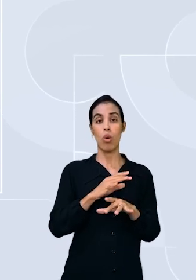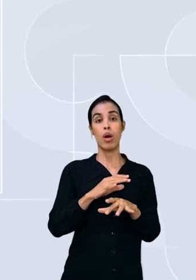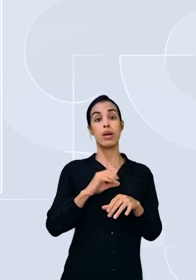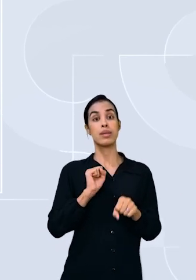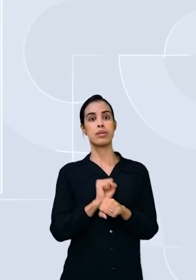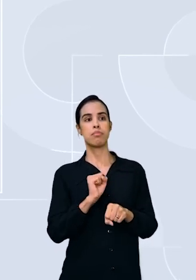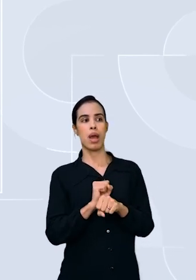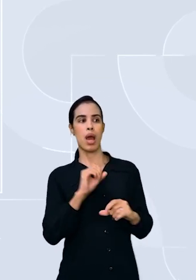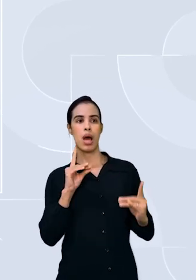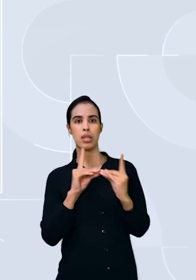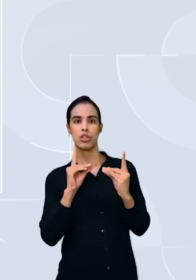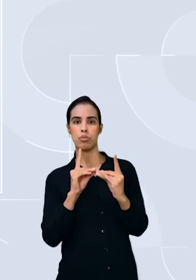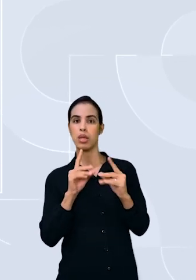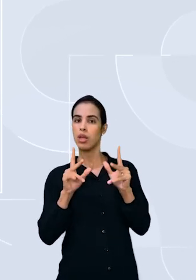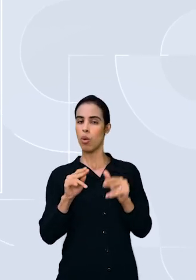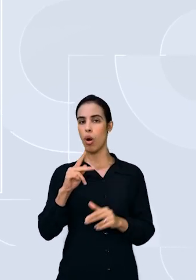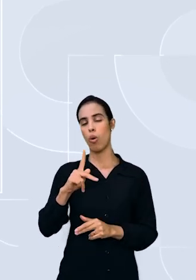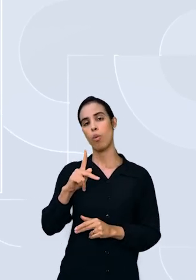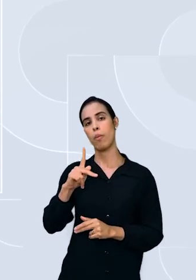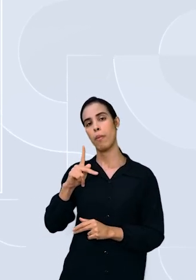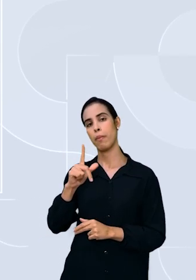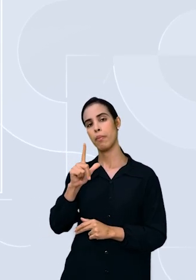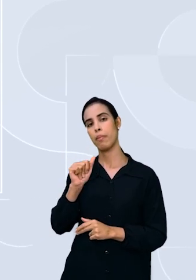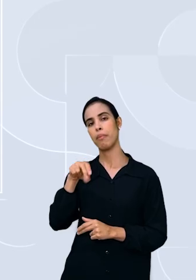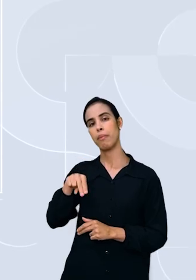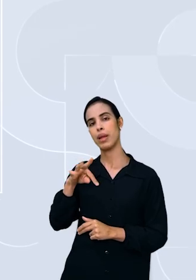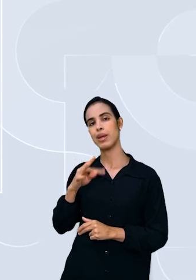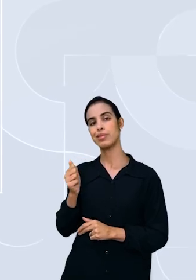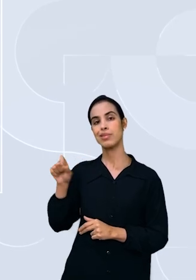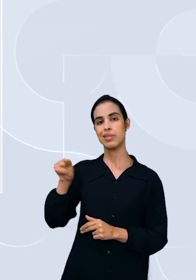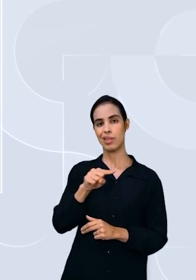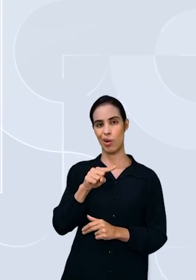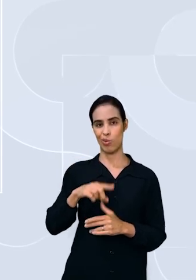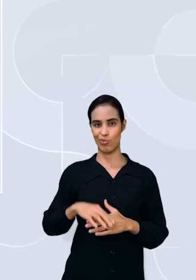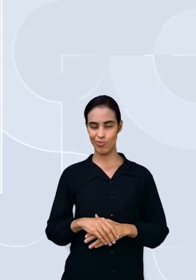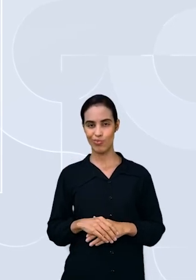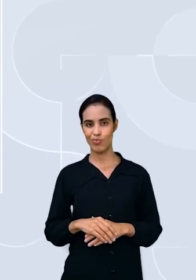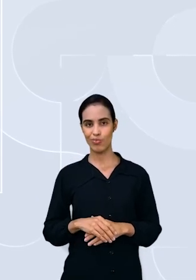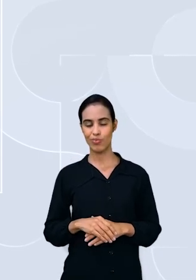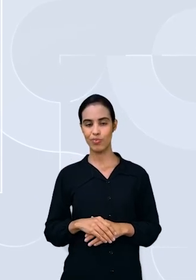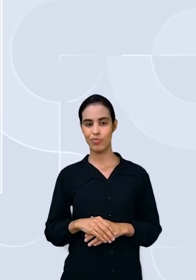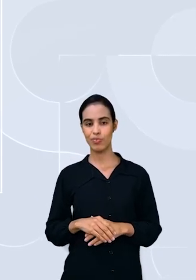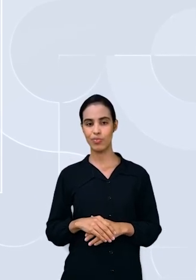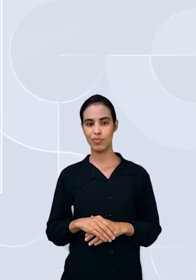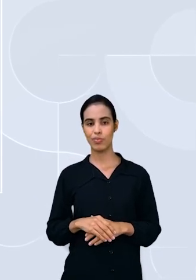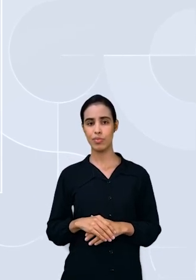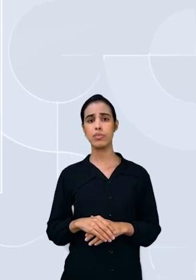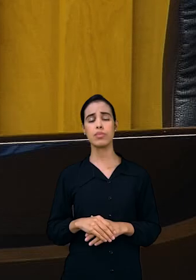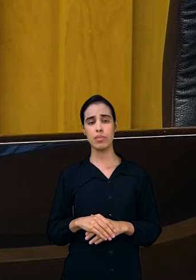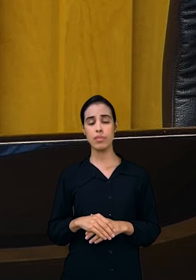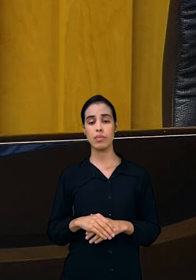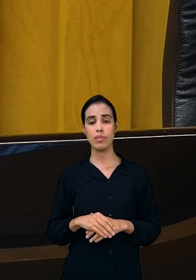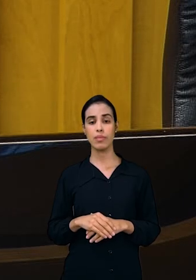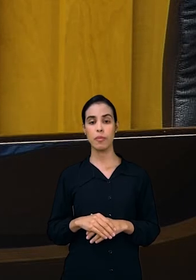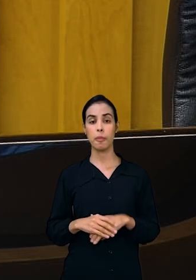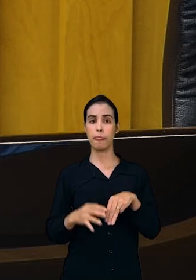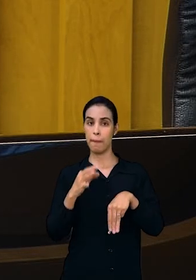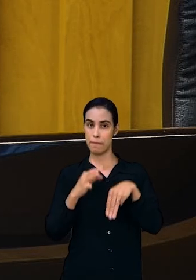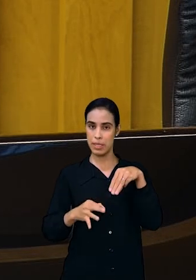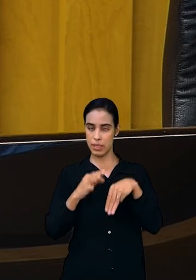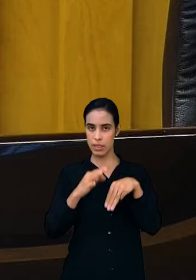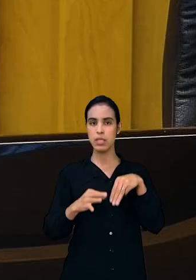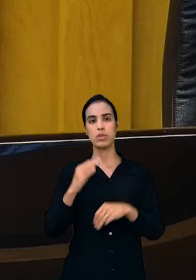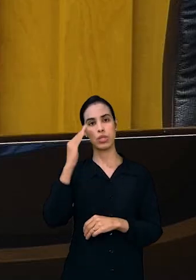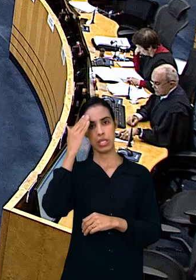ou equivalente, aguardando a qualquer momento o chamado para o serviço durante o período de descanso. O ministro levou